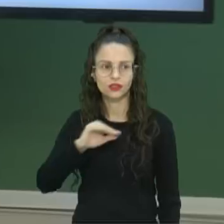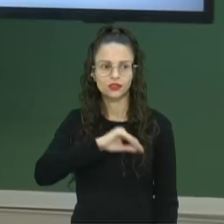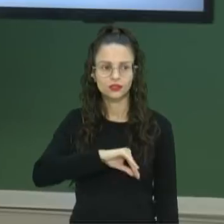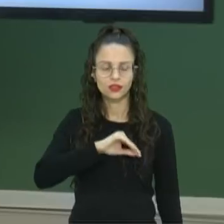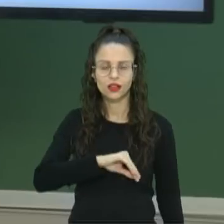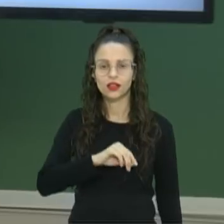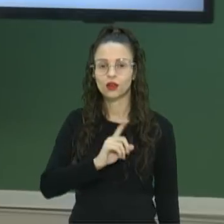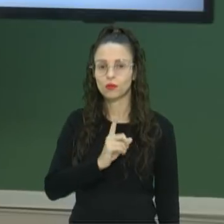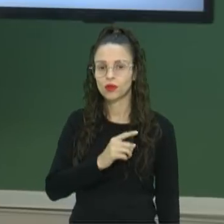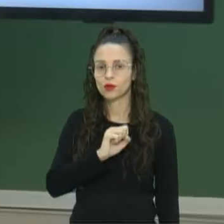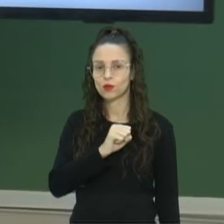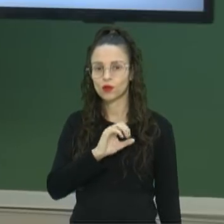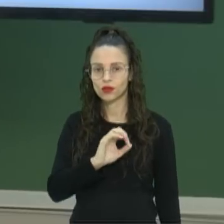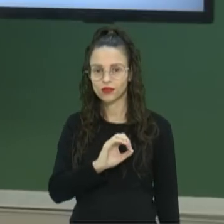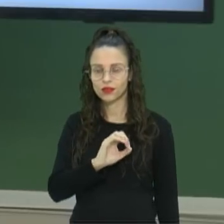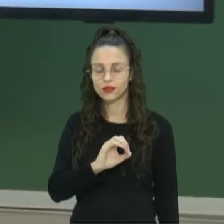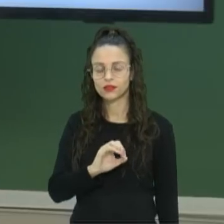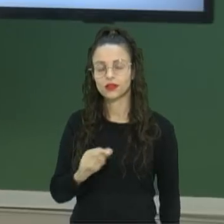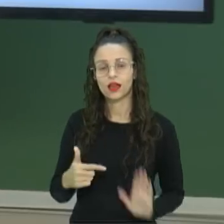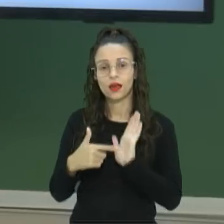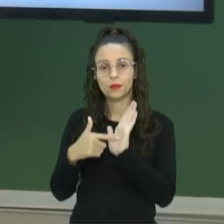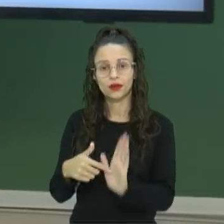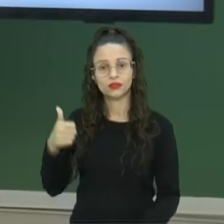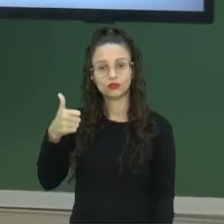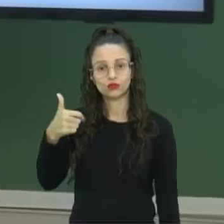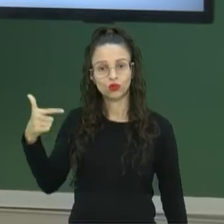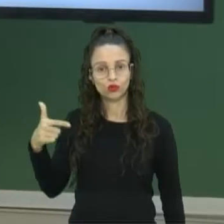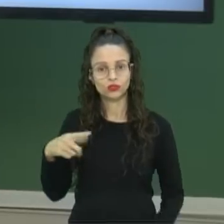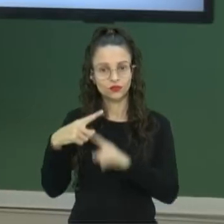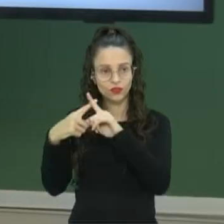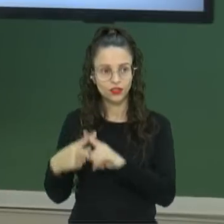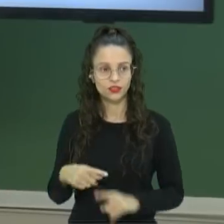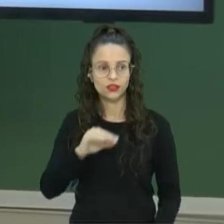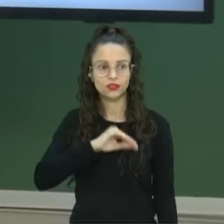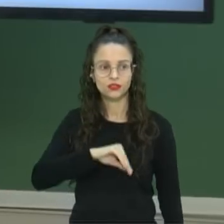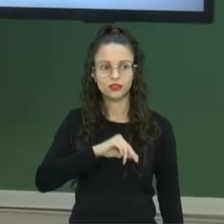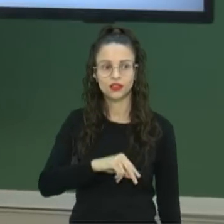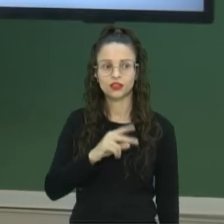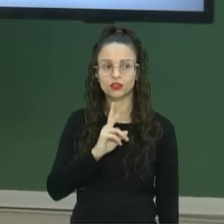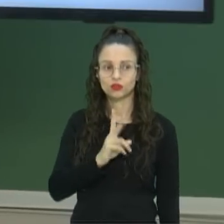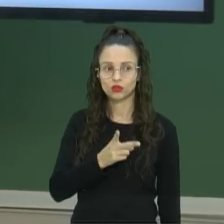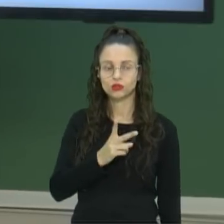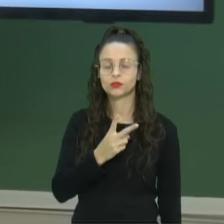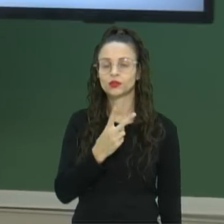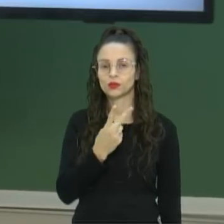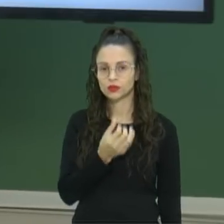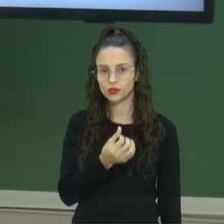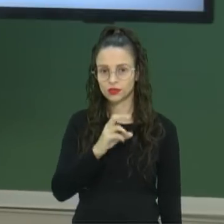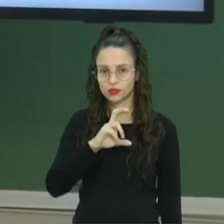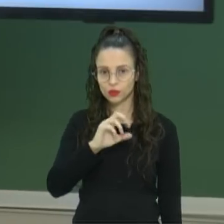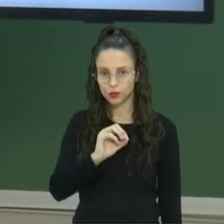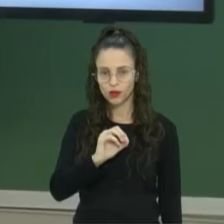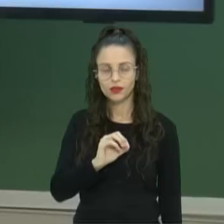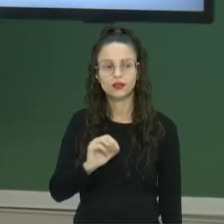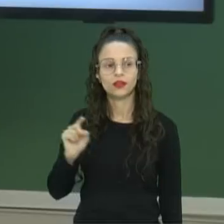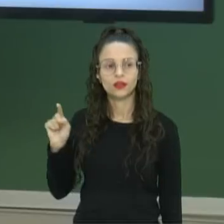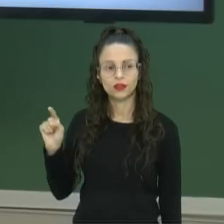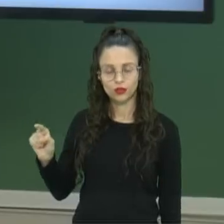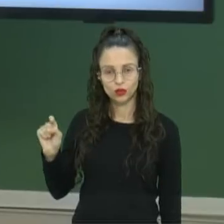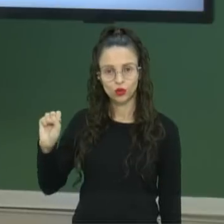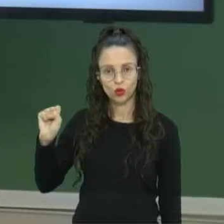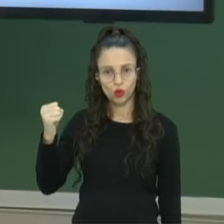de 1.080, ele aparece 12 vezes. O salário de 2.650